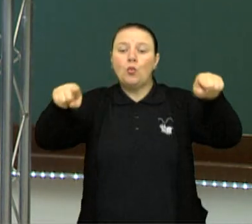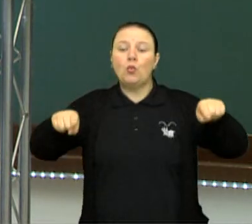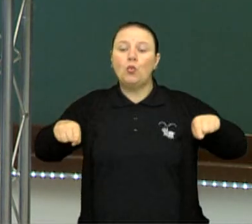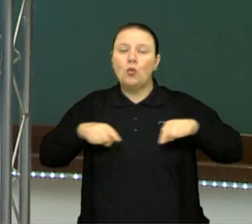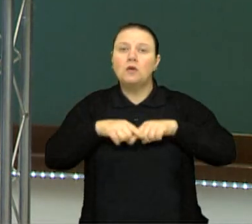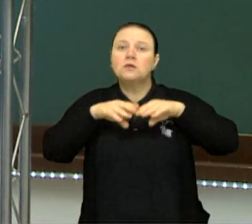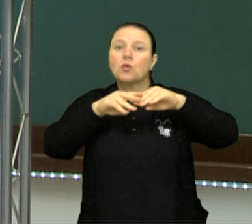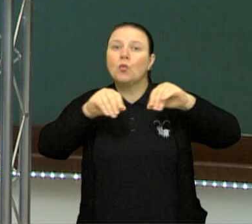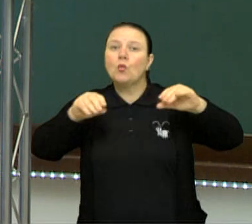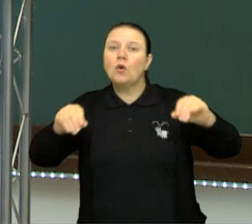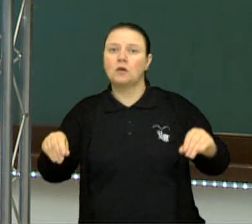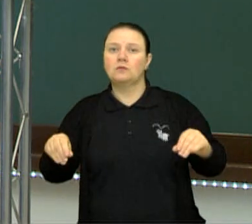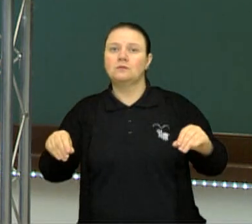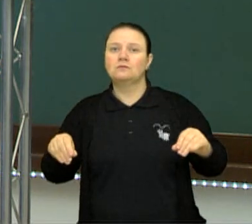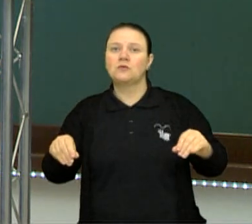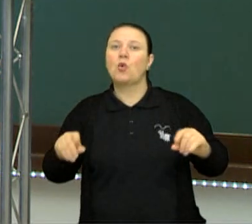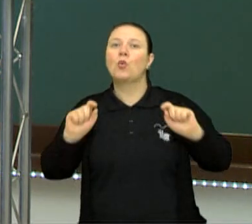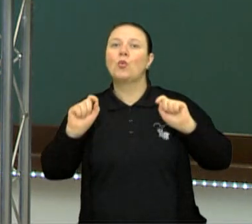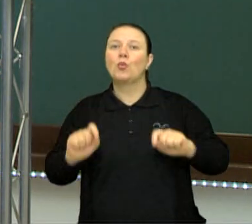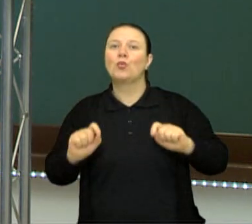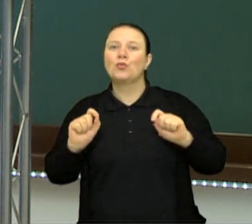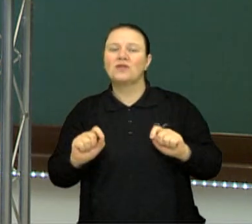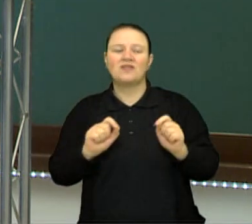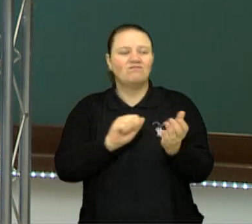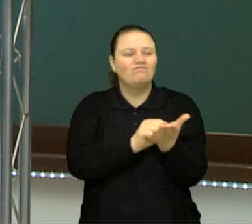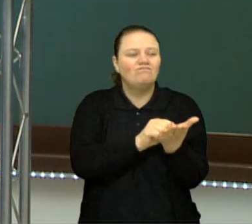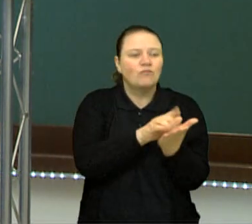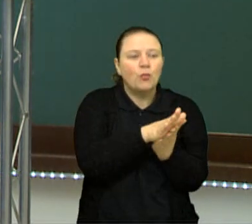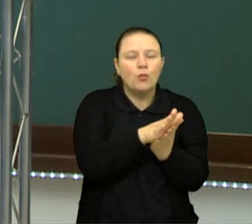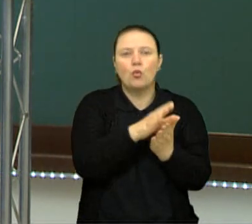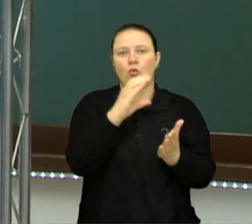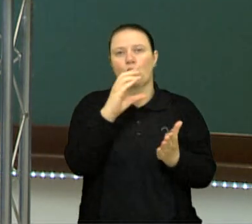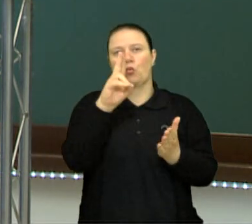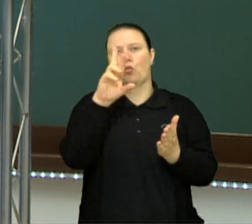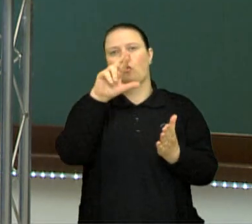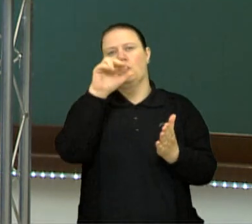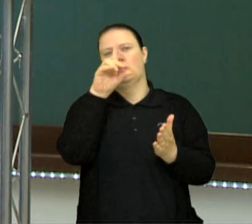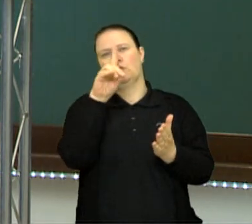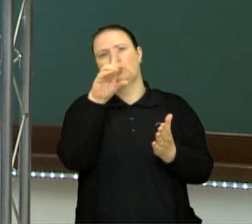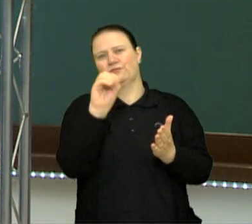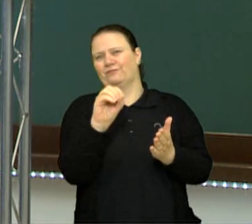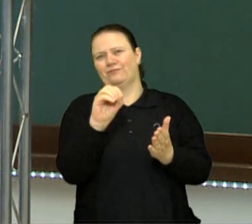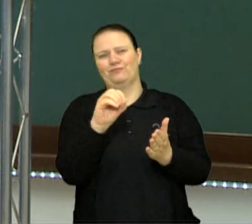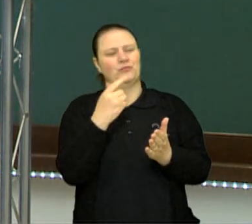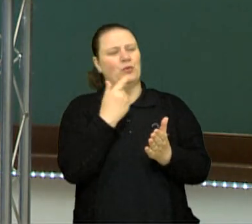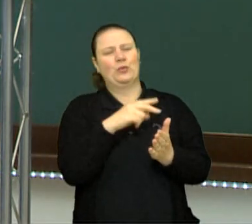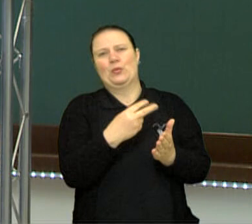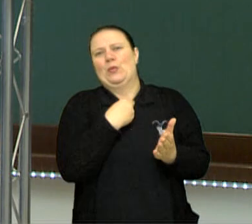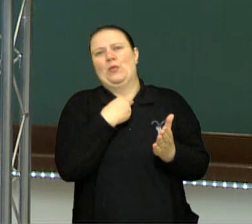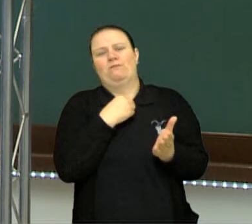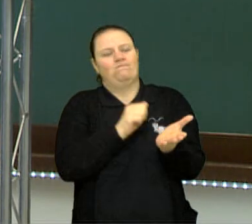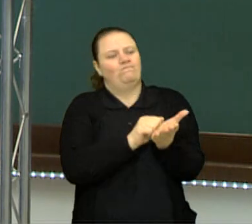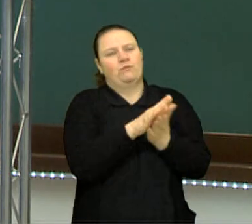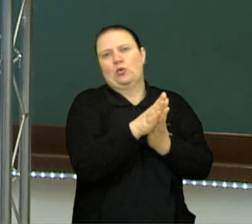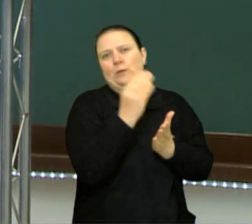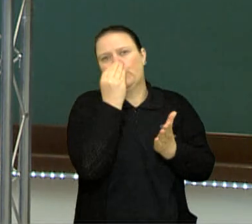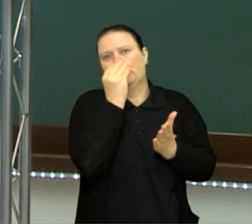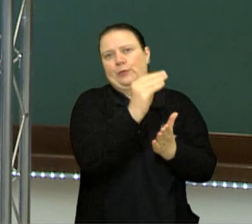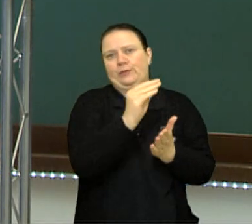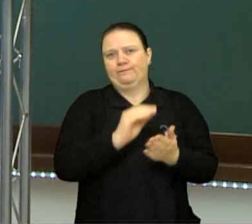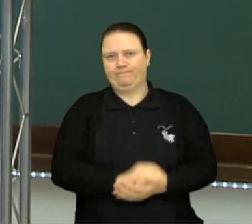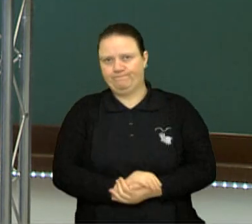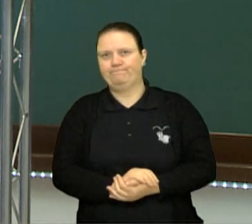domínio, tirando a possibilidade dos curdos terem esta área como sendo um país